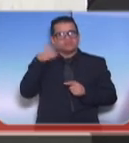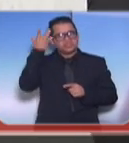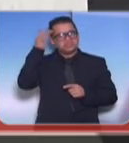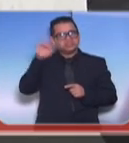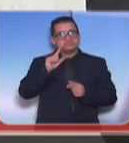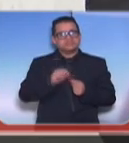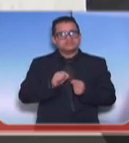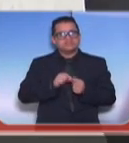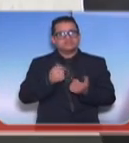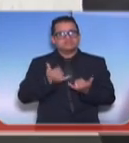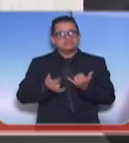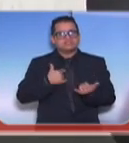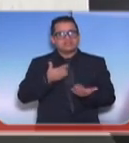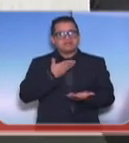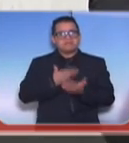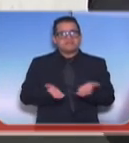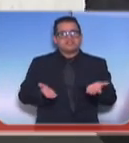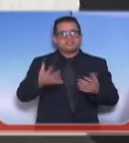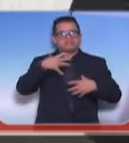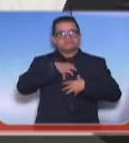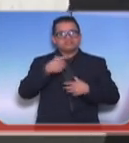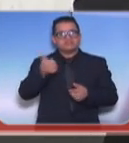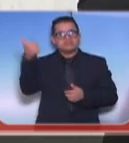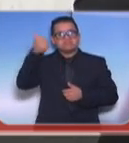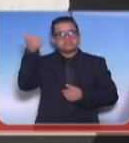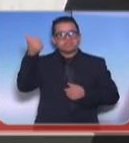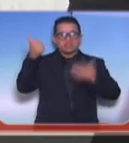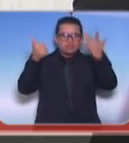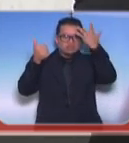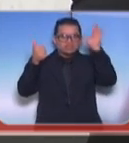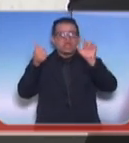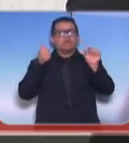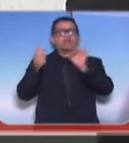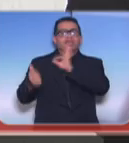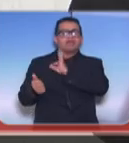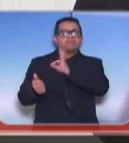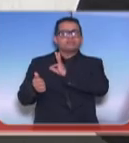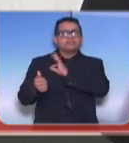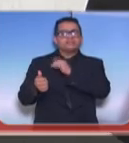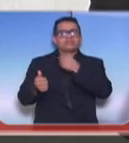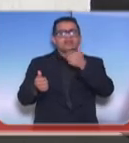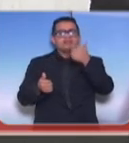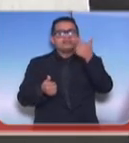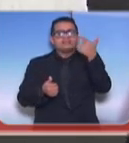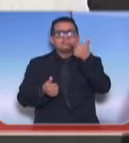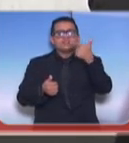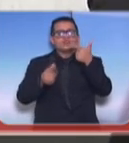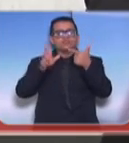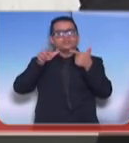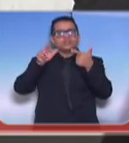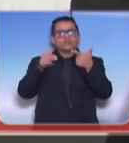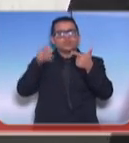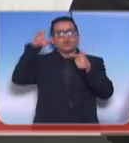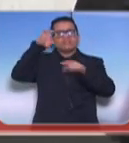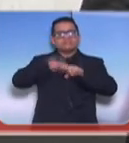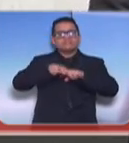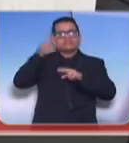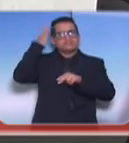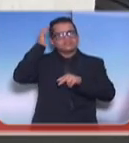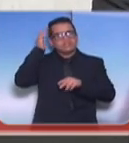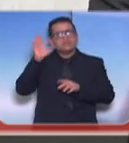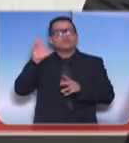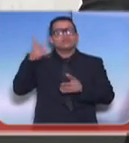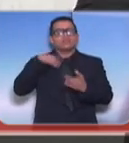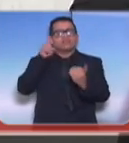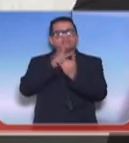fazendo. Para mim, está perdido na situação. Primeiro, que ele não sabe o que é Polícia Militar. Segundo, que ele nunca sentou numa viatura para saber o que atendeu